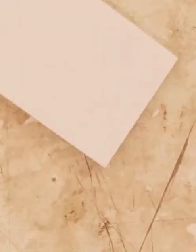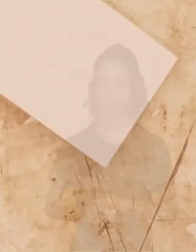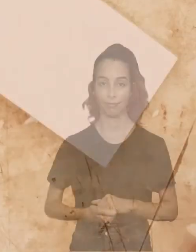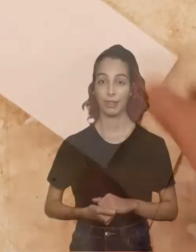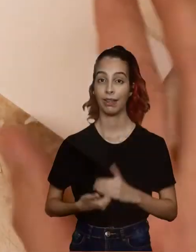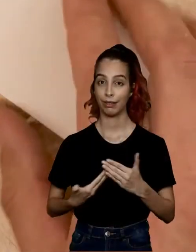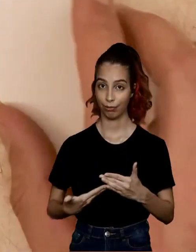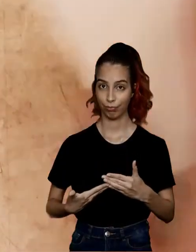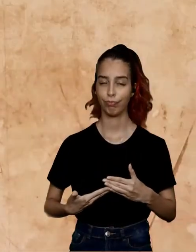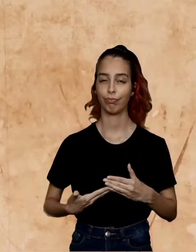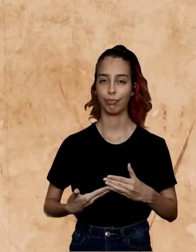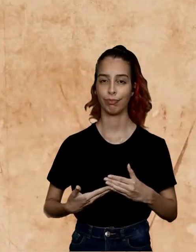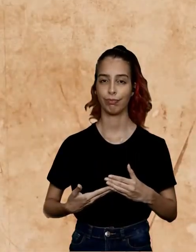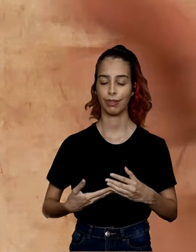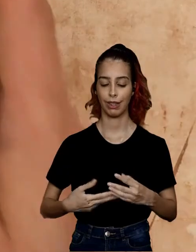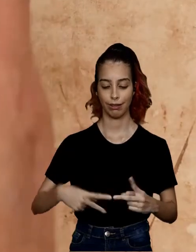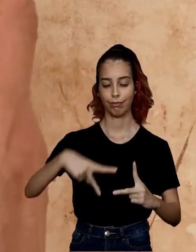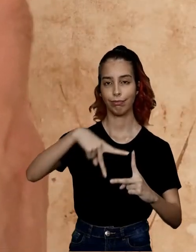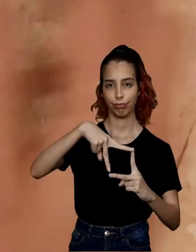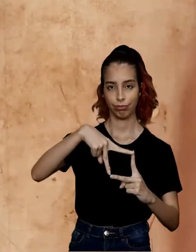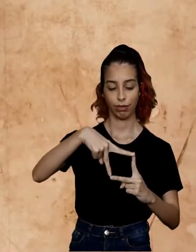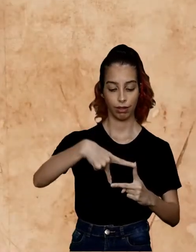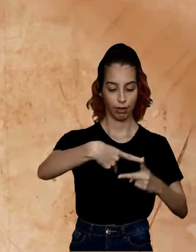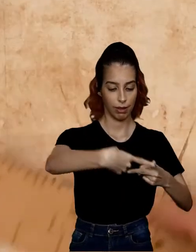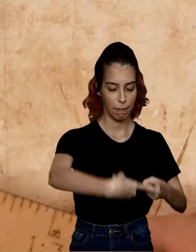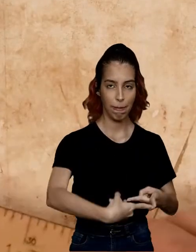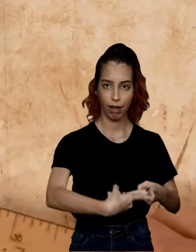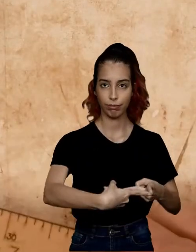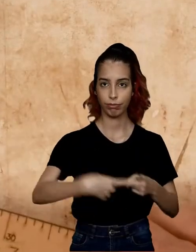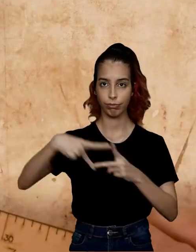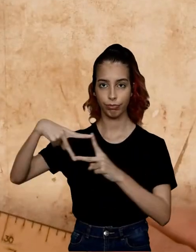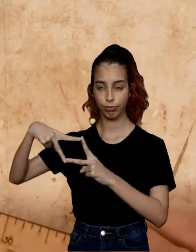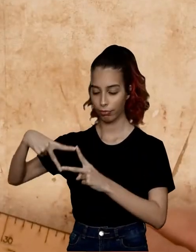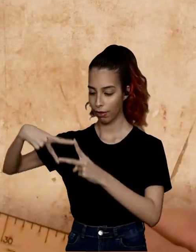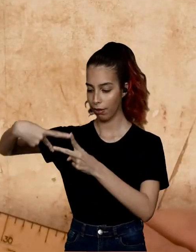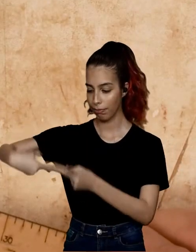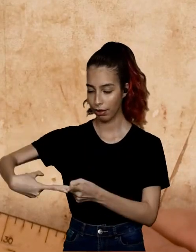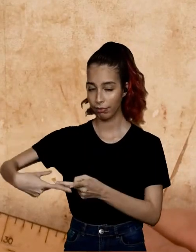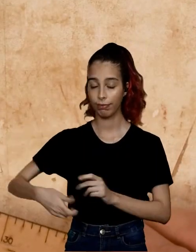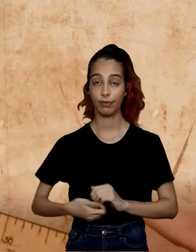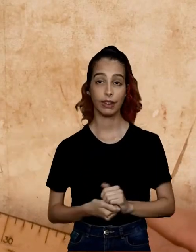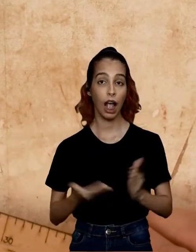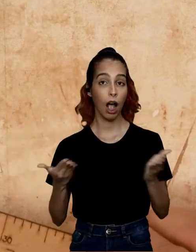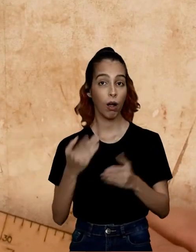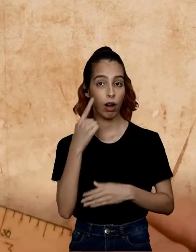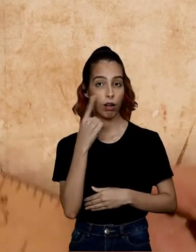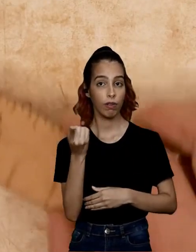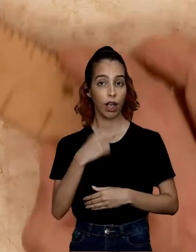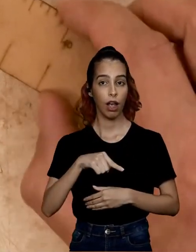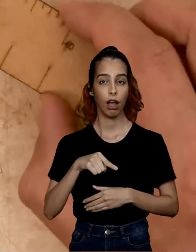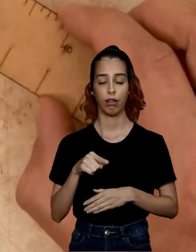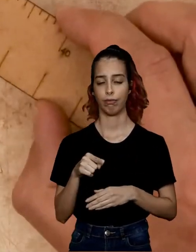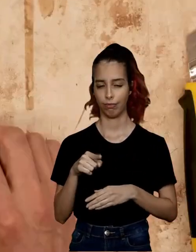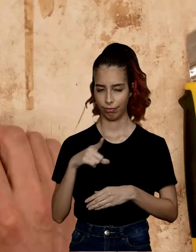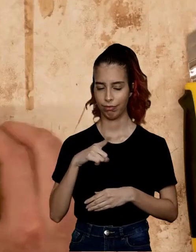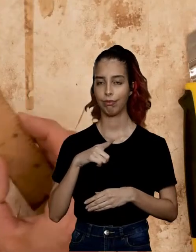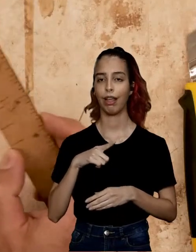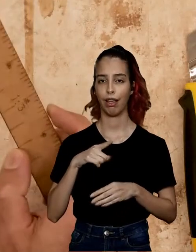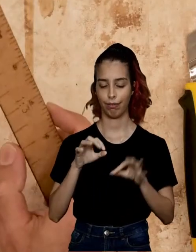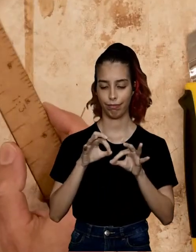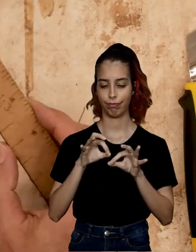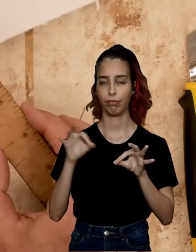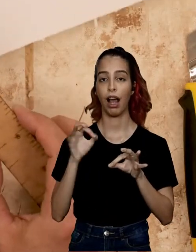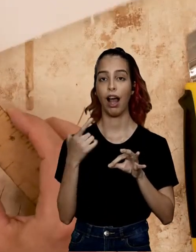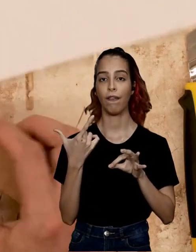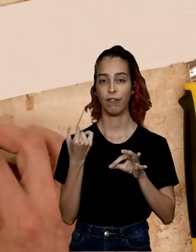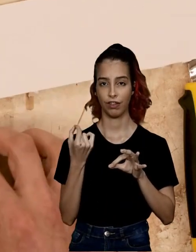E vou pegar agora uma peça de 20, deixa eu ver se ela já tem 20, legal. E